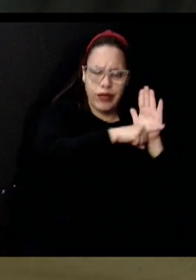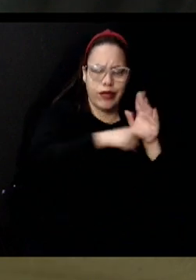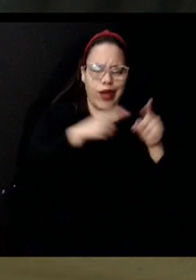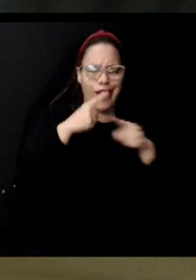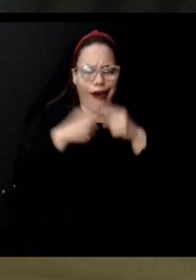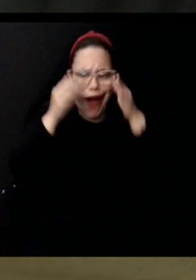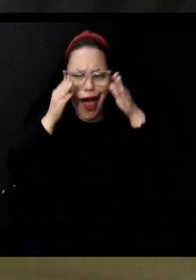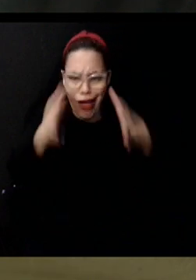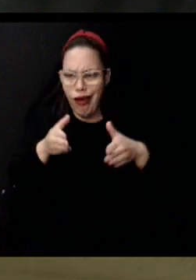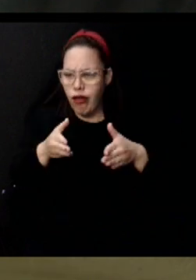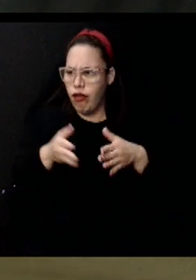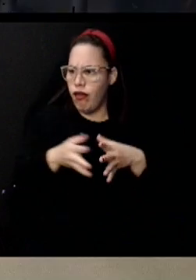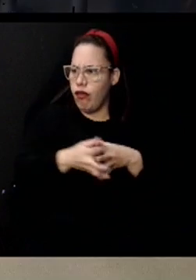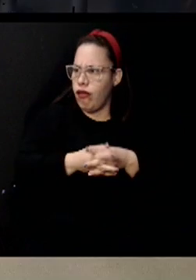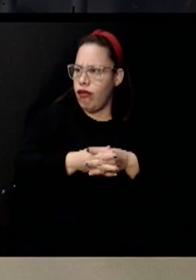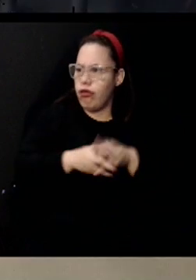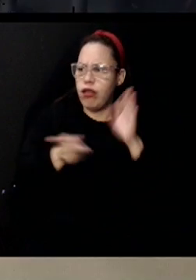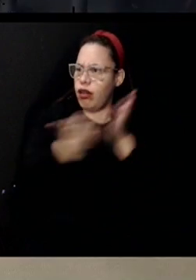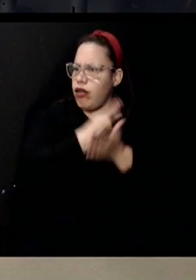tanto no que está errado?